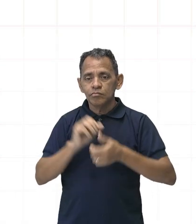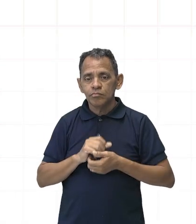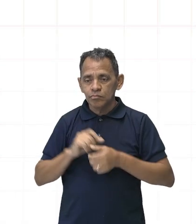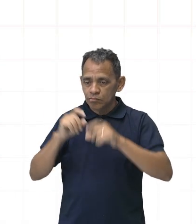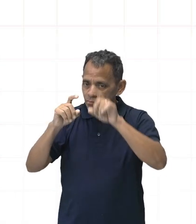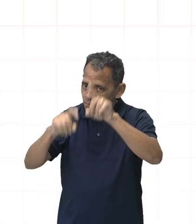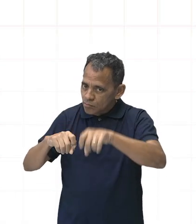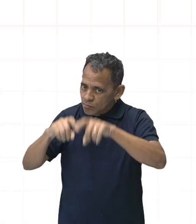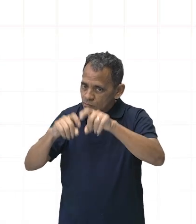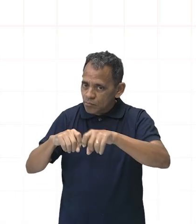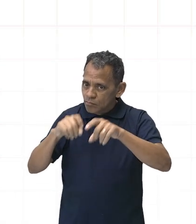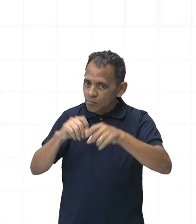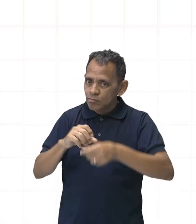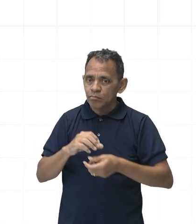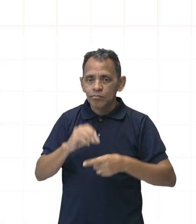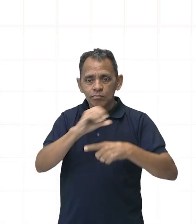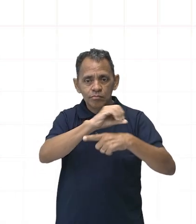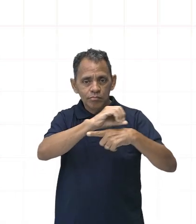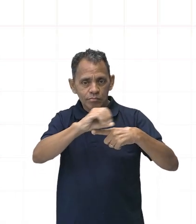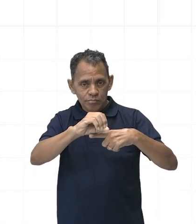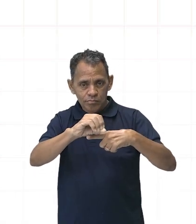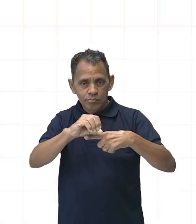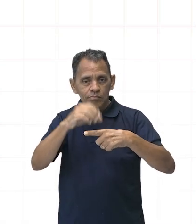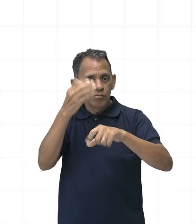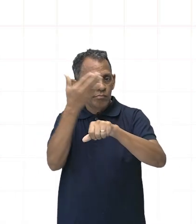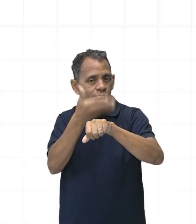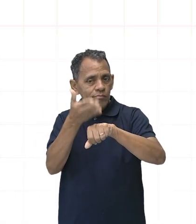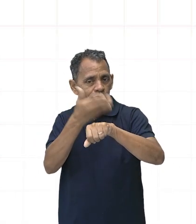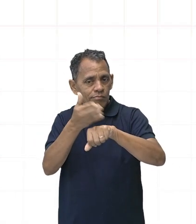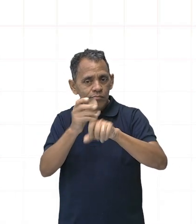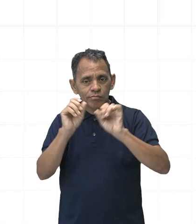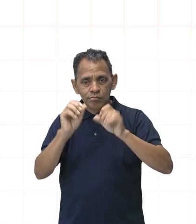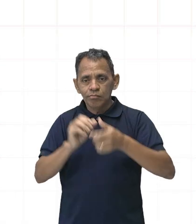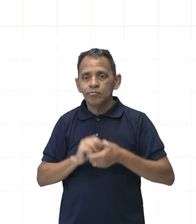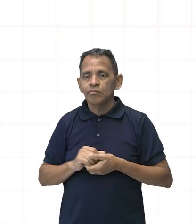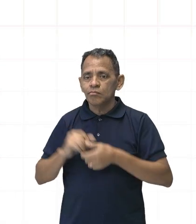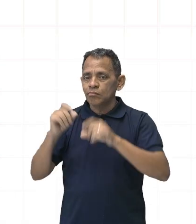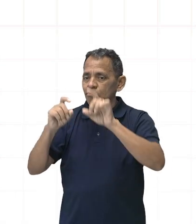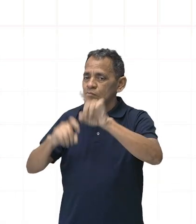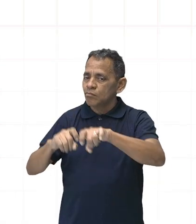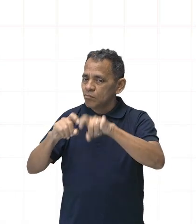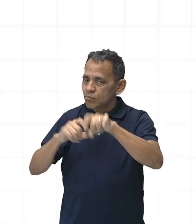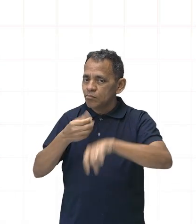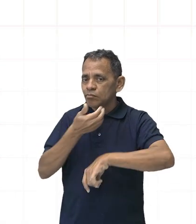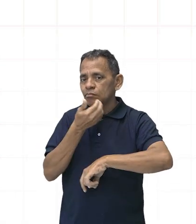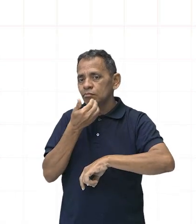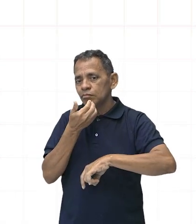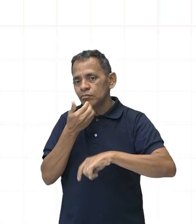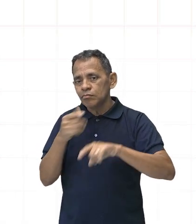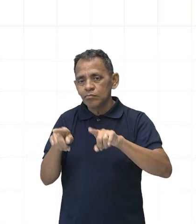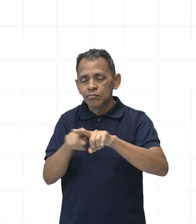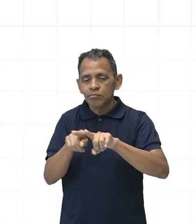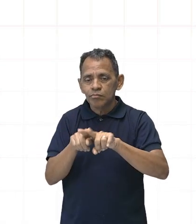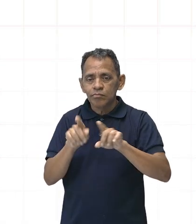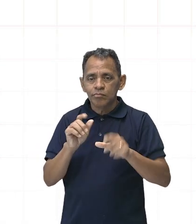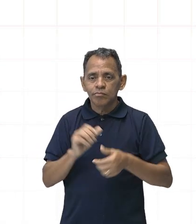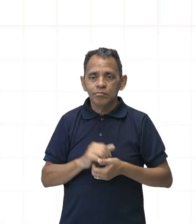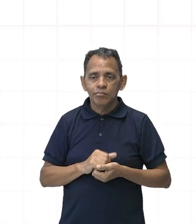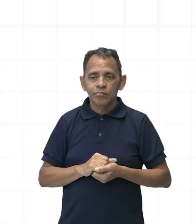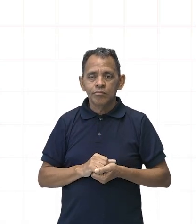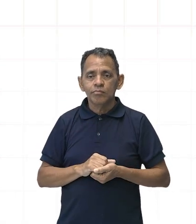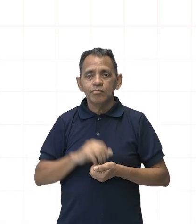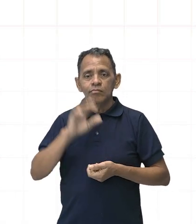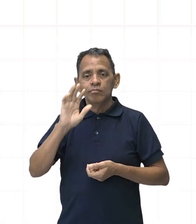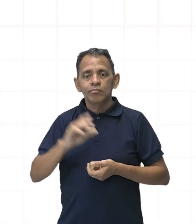agricultura orgânica, de práticas agrícolas, gente, mais sustentáveis. Agora, isso